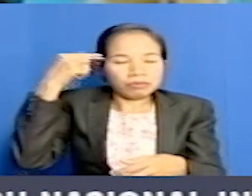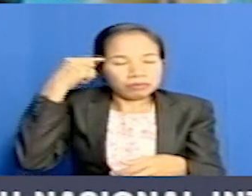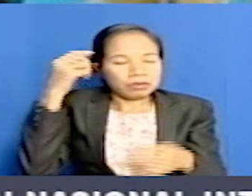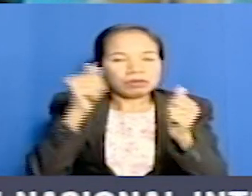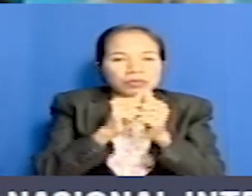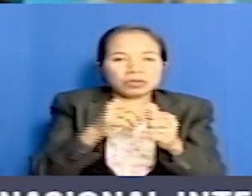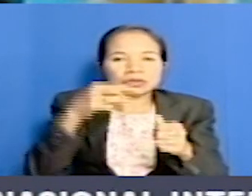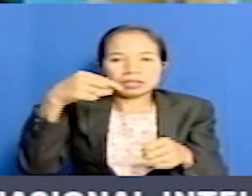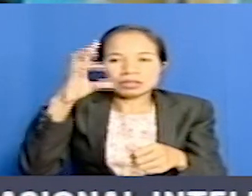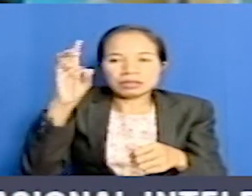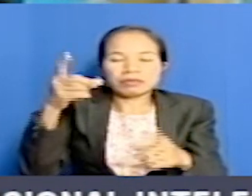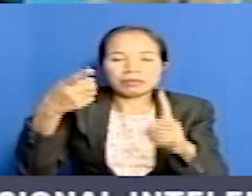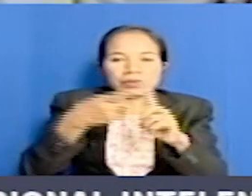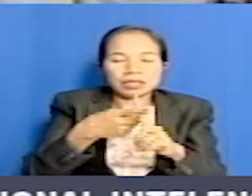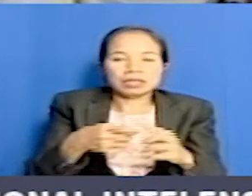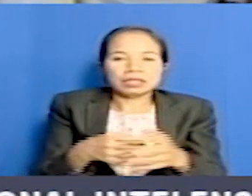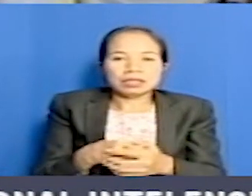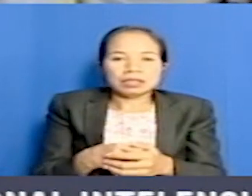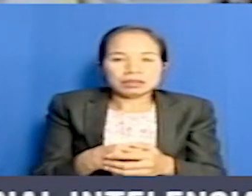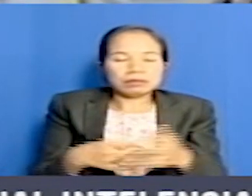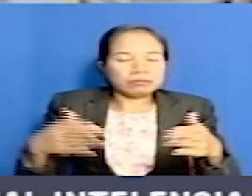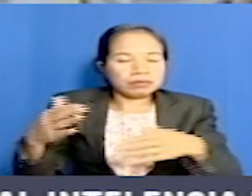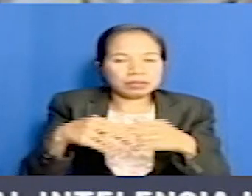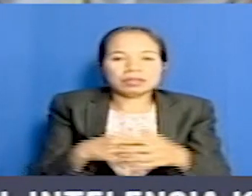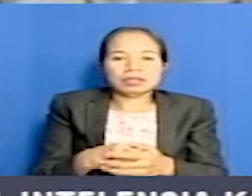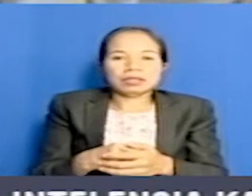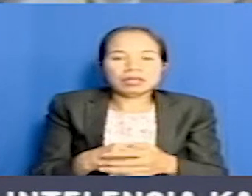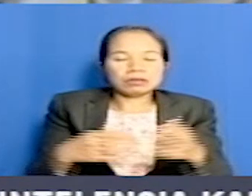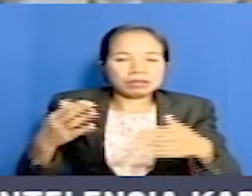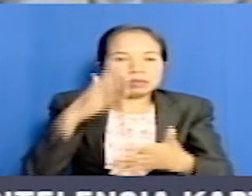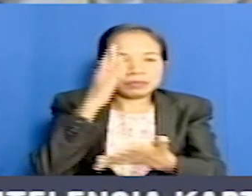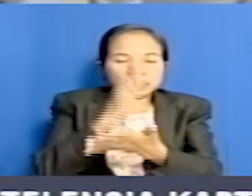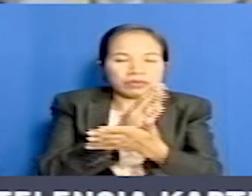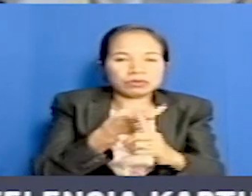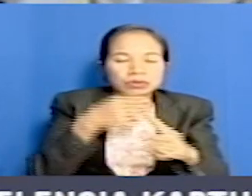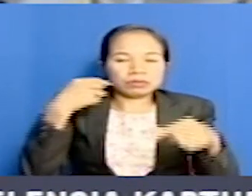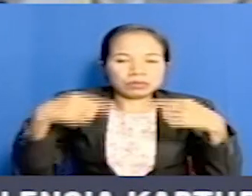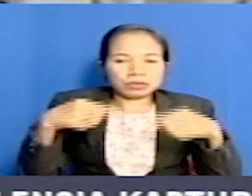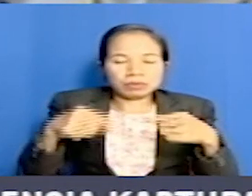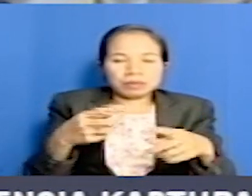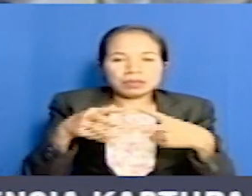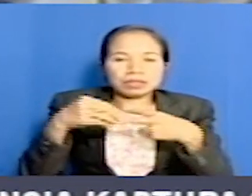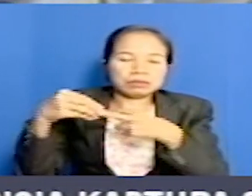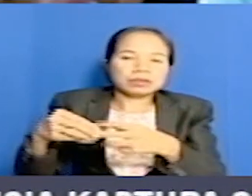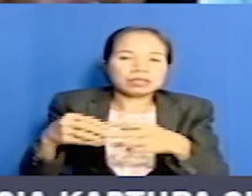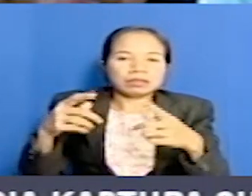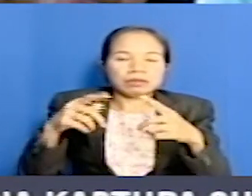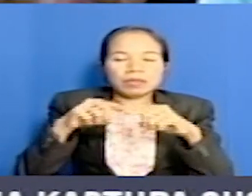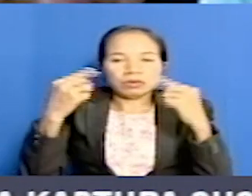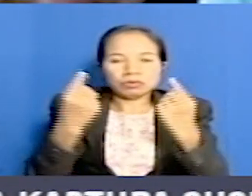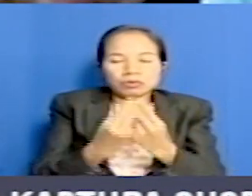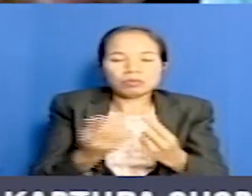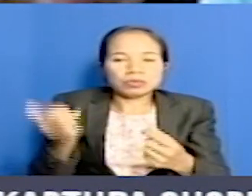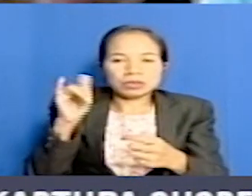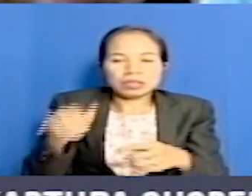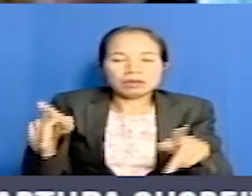com G7 Plus, com emissão na Bema Canessa, ato consolida para prevenção russo conflito, leu para Grupo Arte Marciais Sira